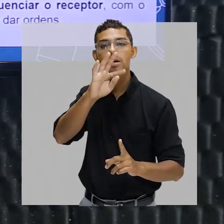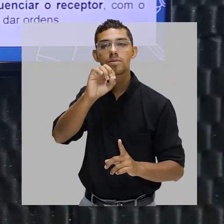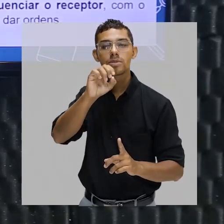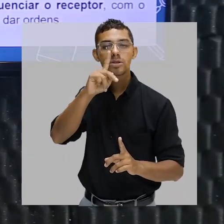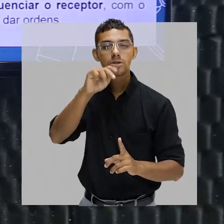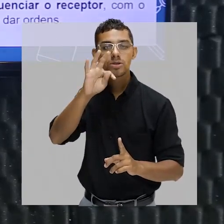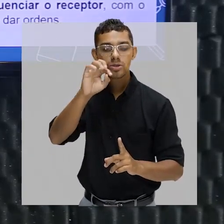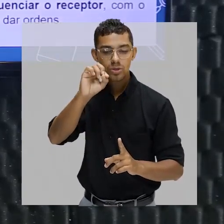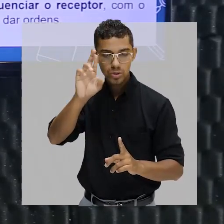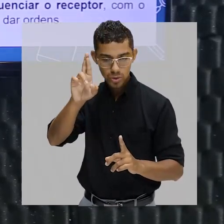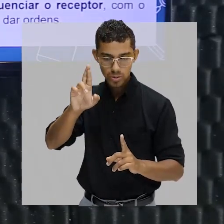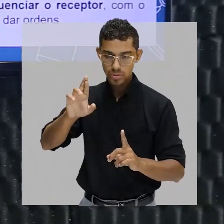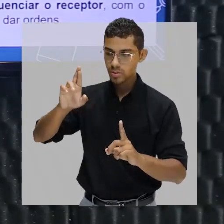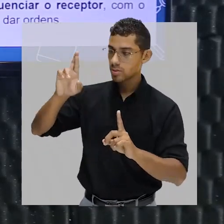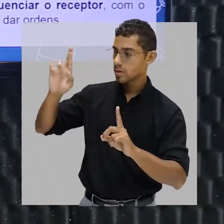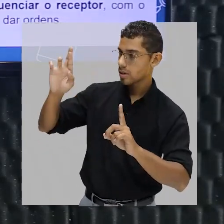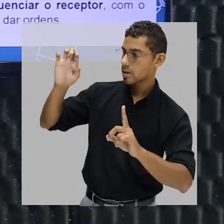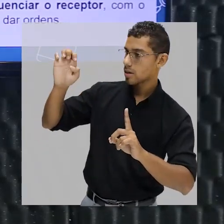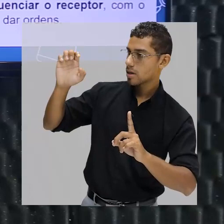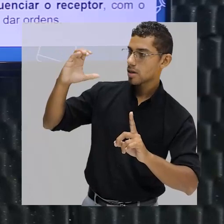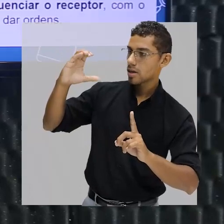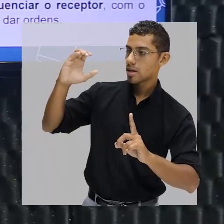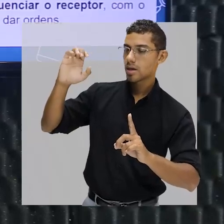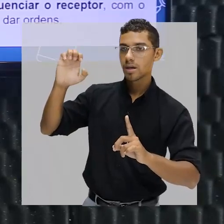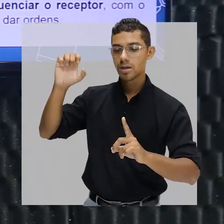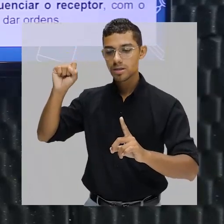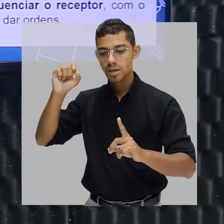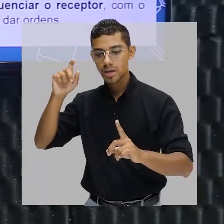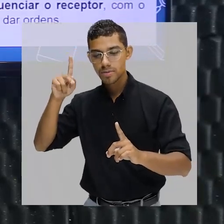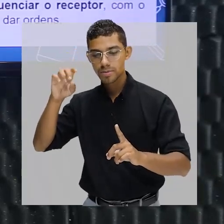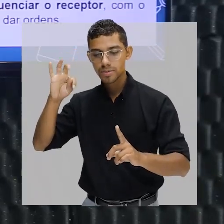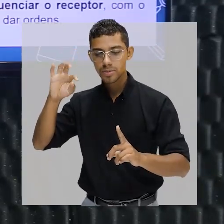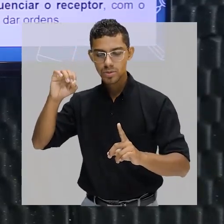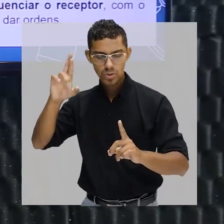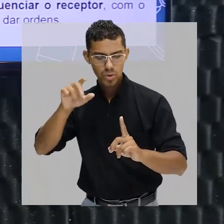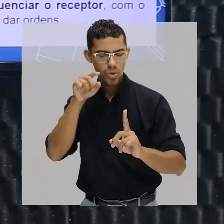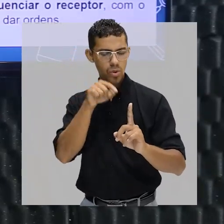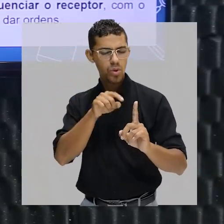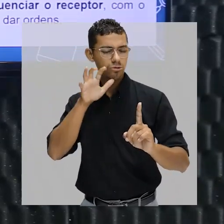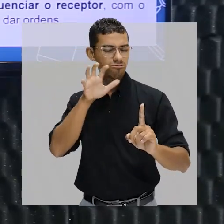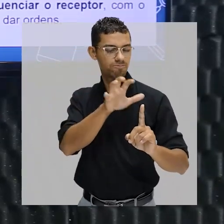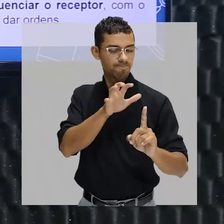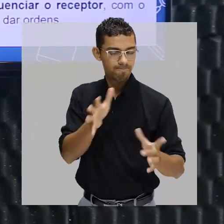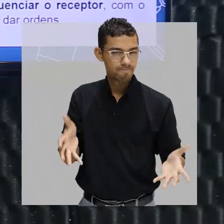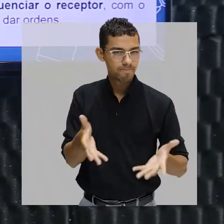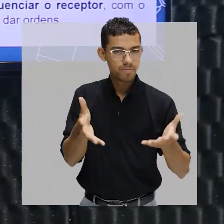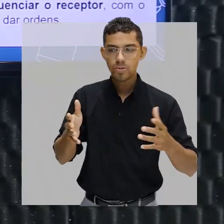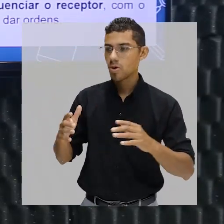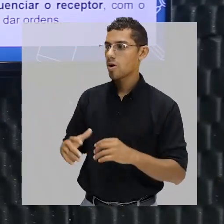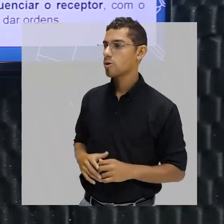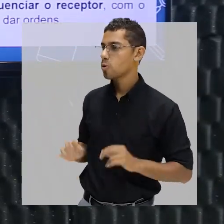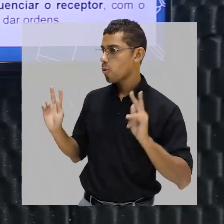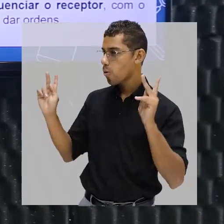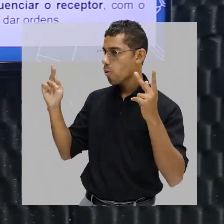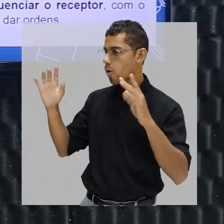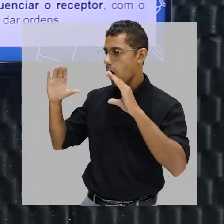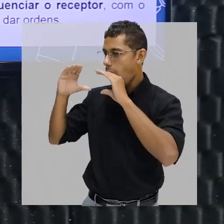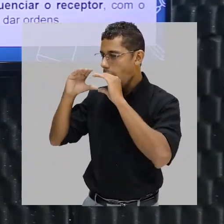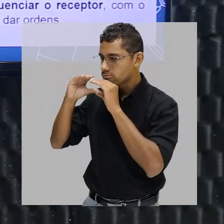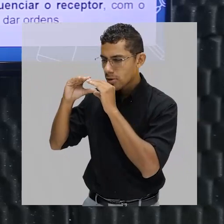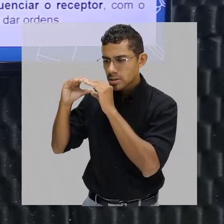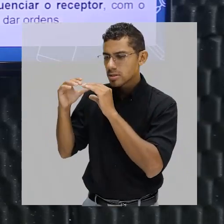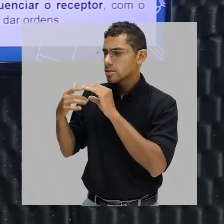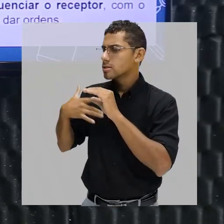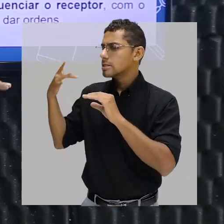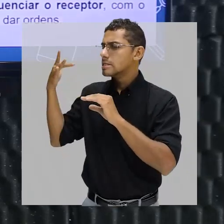olha a propaganda, nossa, que legal, aquele hambúrguer tá saboroso mesmo, né? Poxa, eu acho que eu vou comprar um.